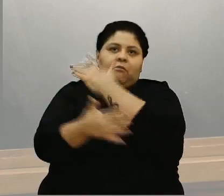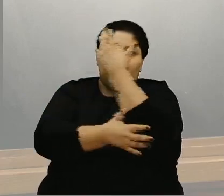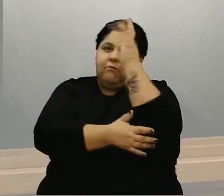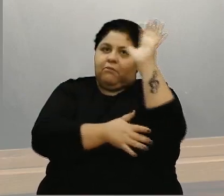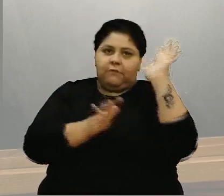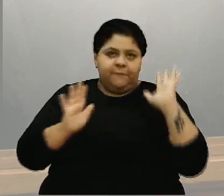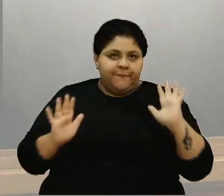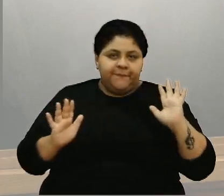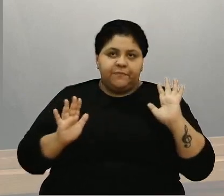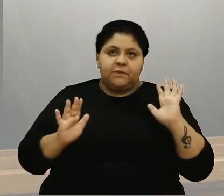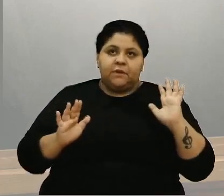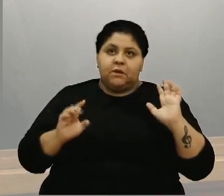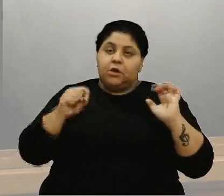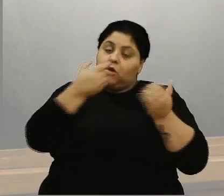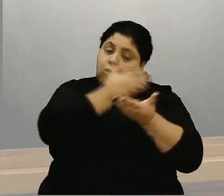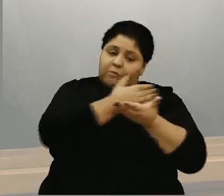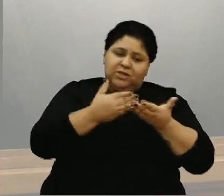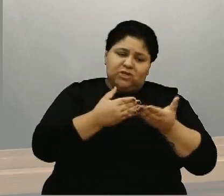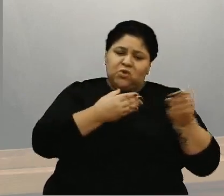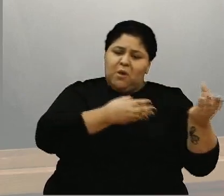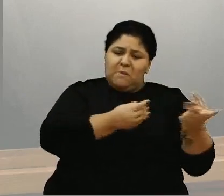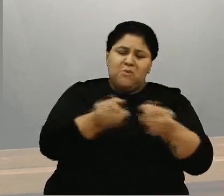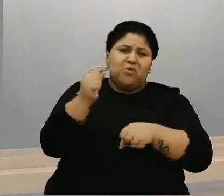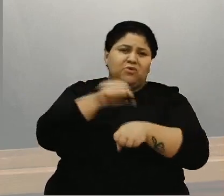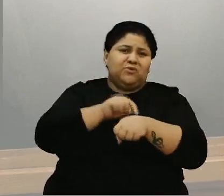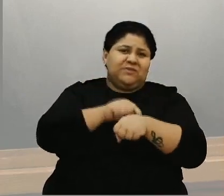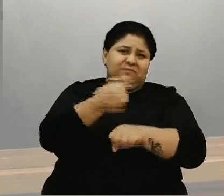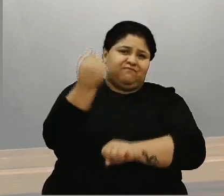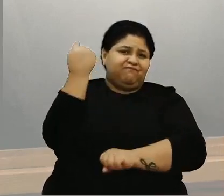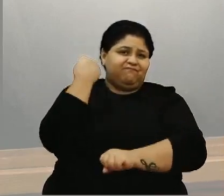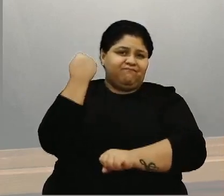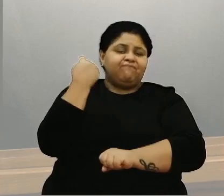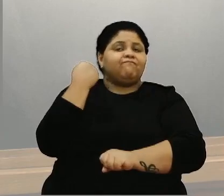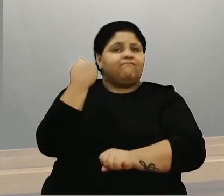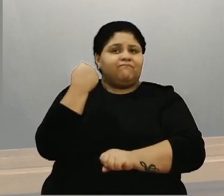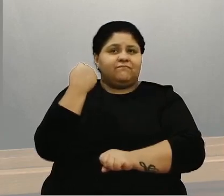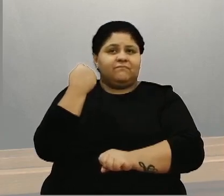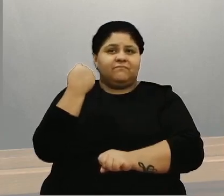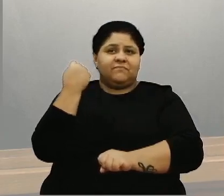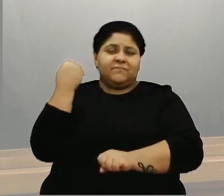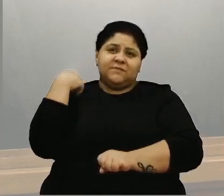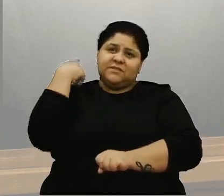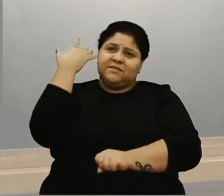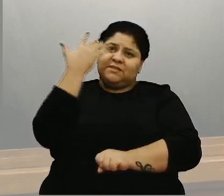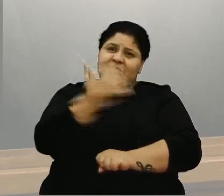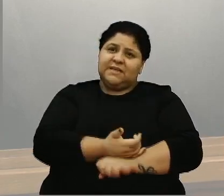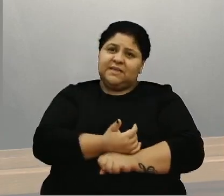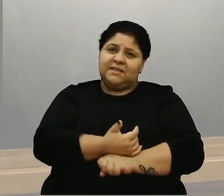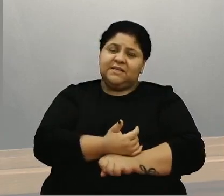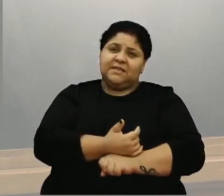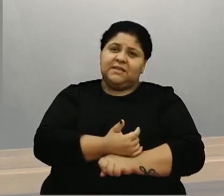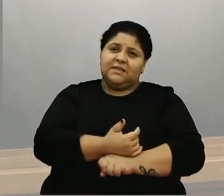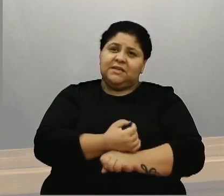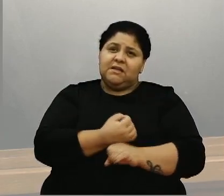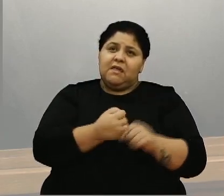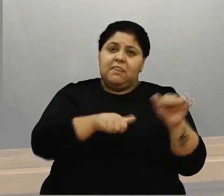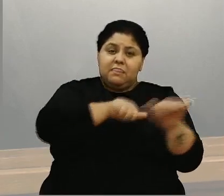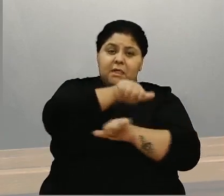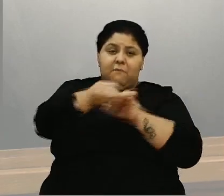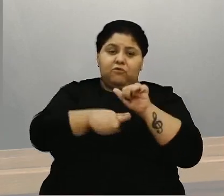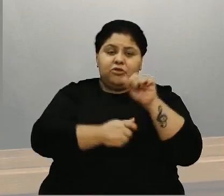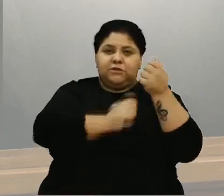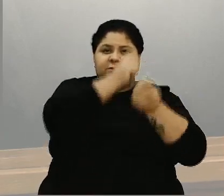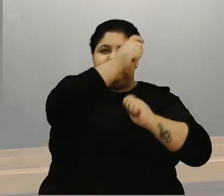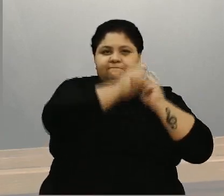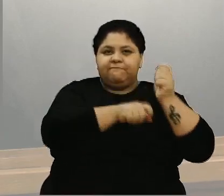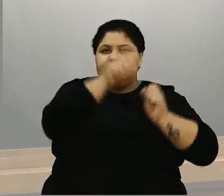acaso. Isso começou há bastante tempo, e aqui não vem o caso, mas desde a Revolução Industrial, quando o ser humano achou que ele